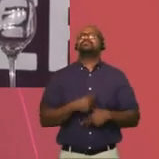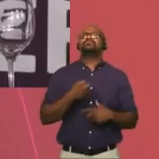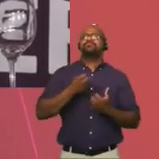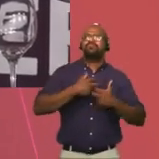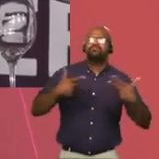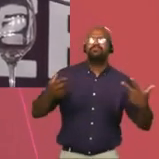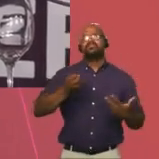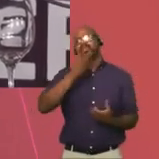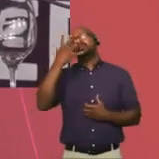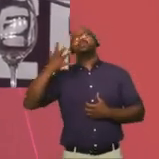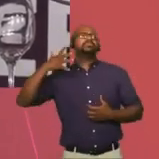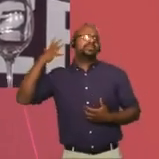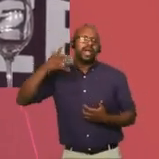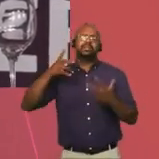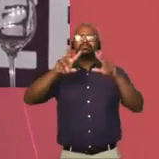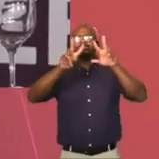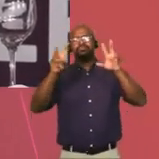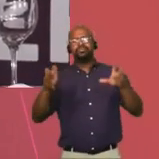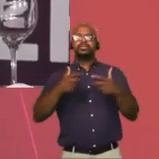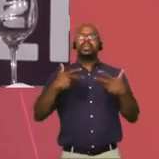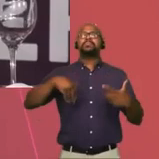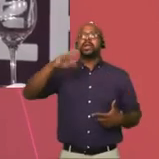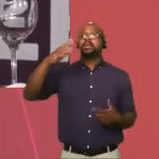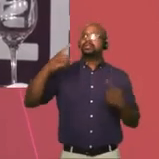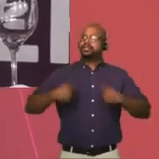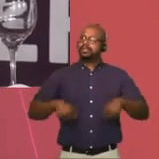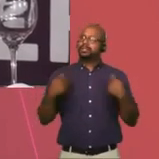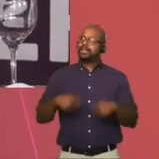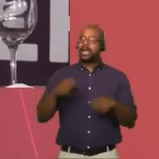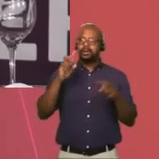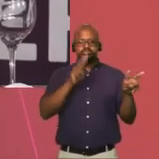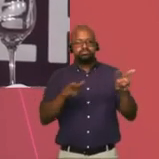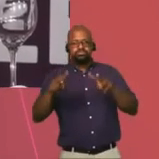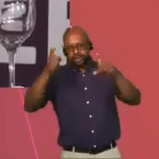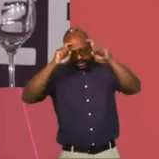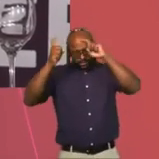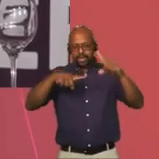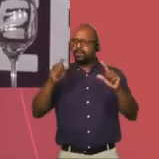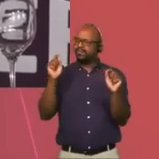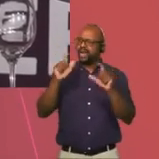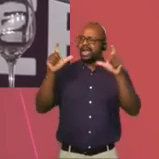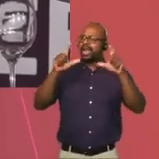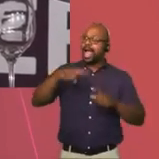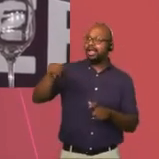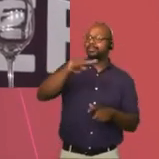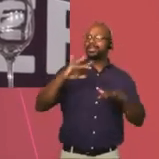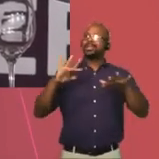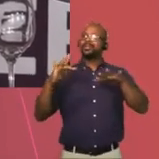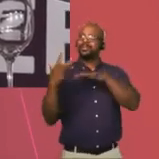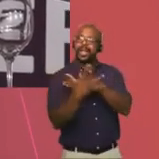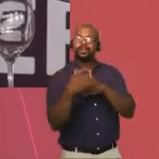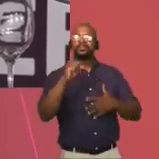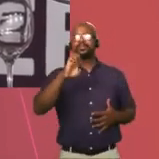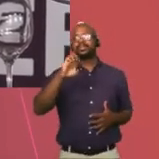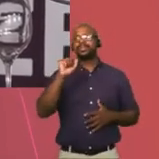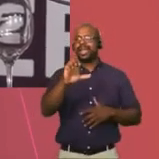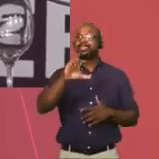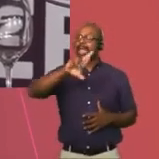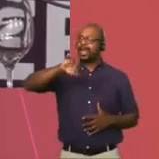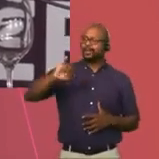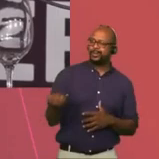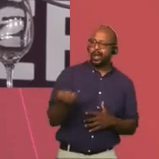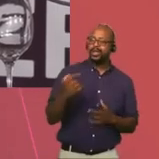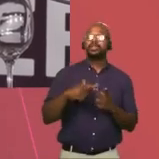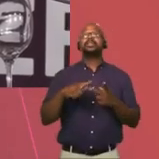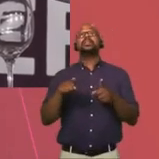e palestras sobre esse tema cada vez mais necessário de se debater Então fique ligado a redes sociais do sesc-rj